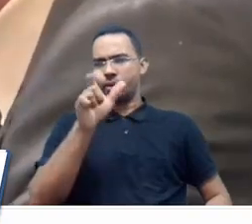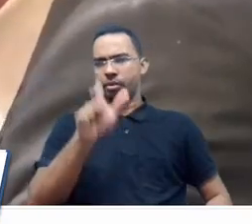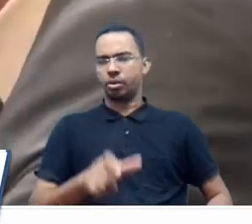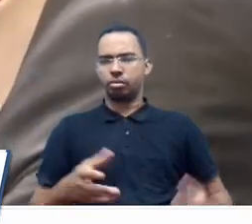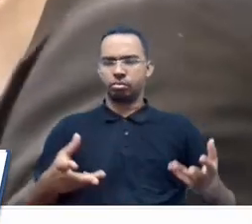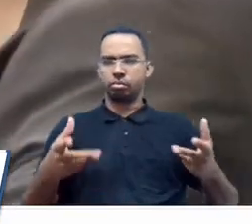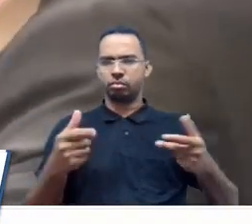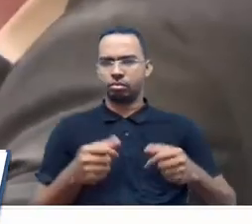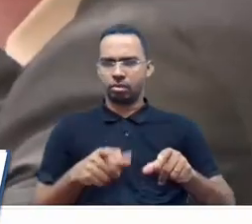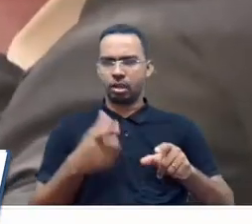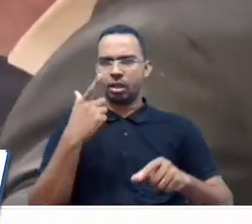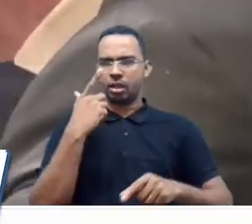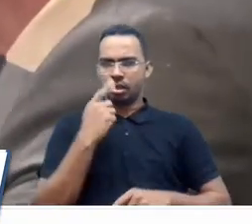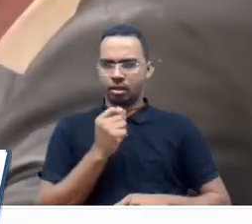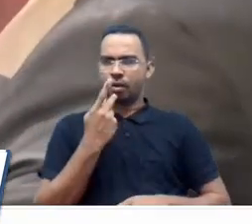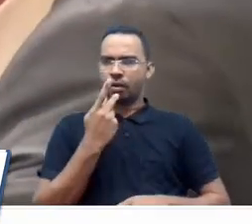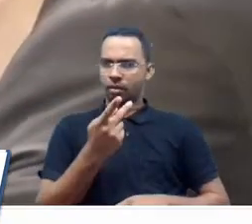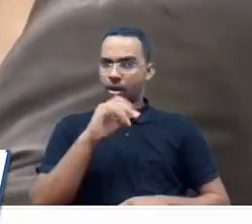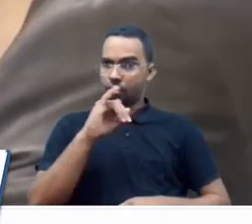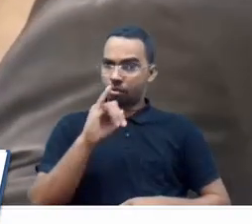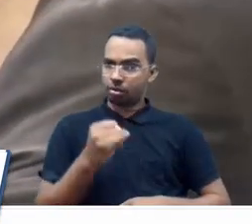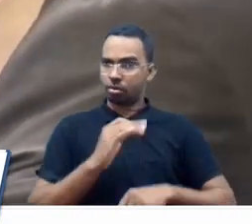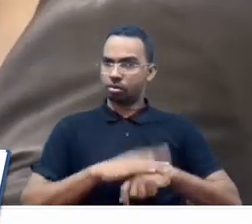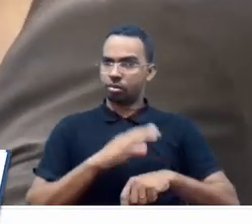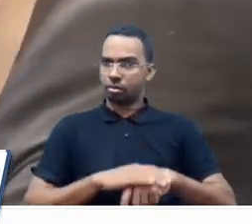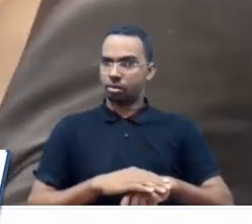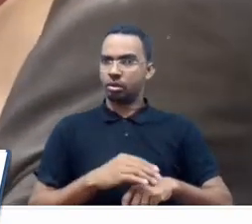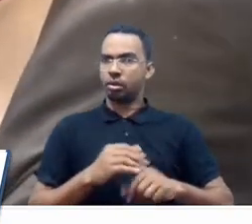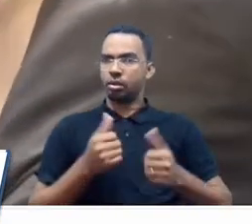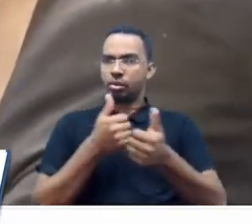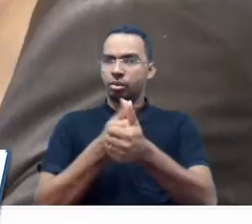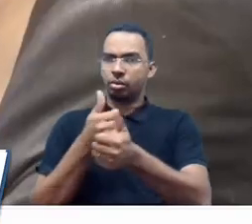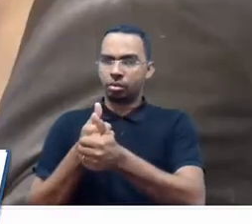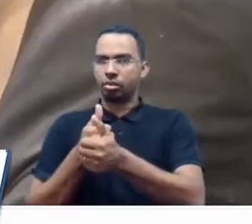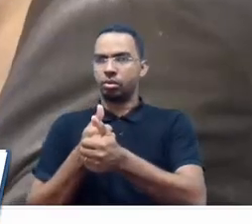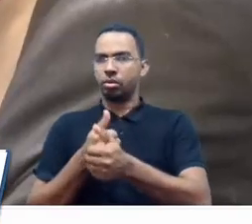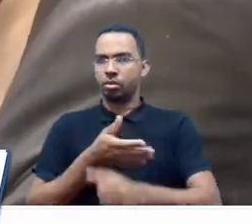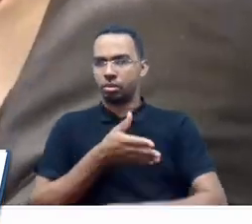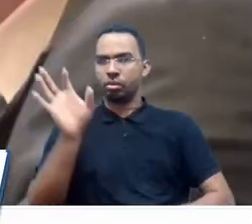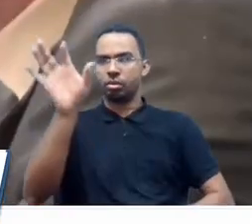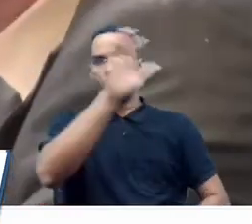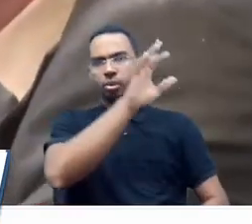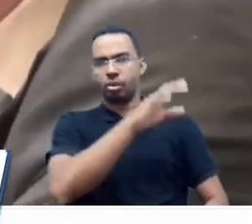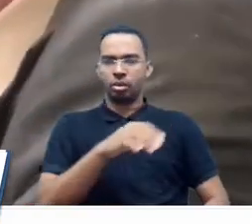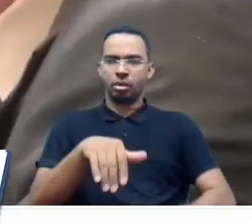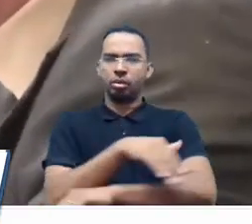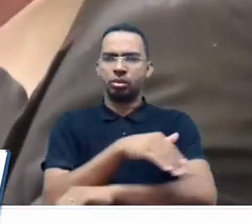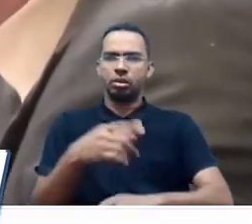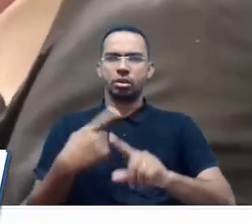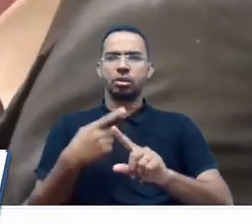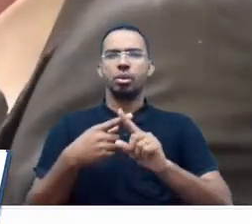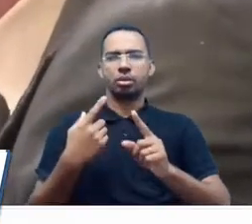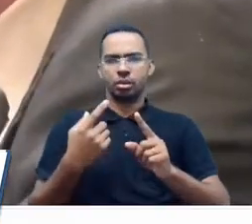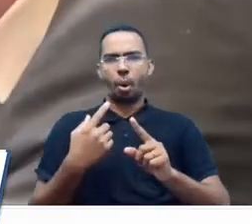E quem, pegando o seu gancho, Francisco, anda comigo e com ele, vamos pelos 4 cantos da rua, sabe por quê?